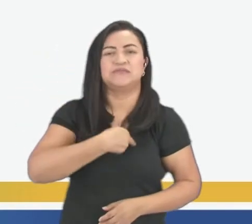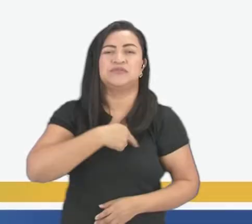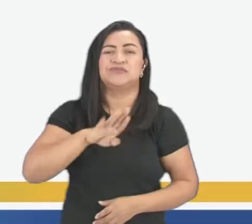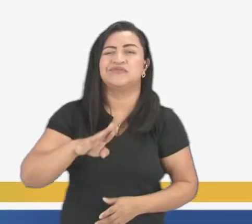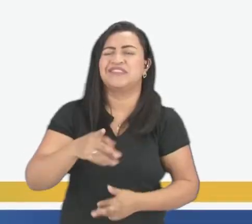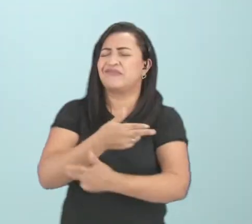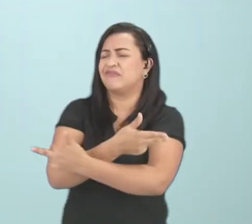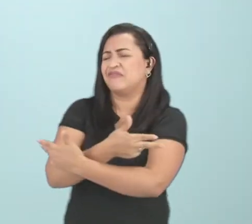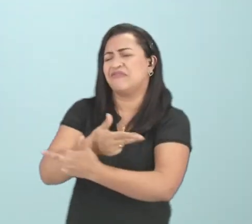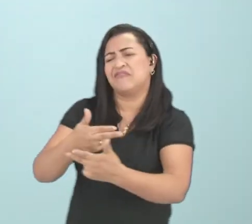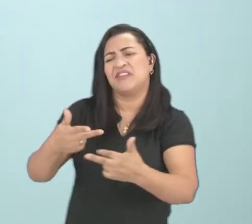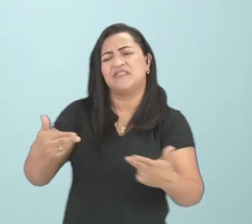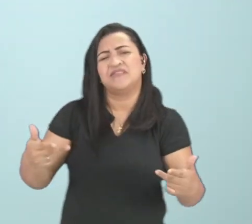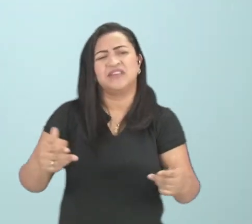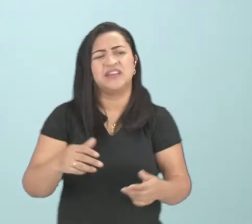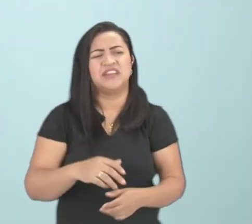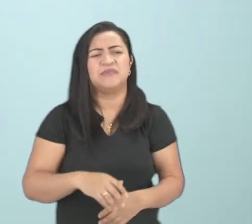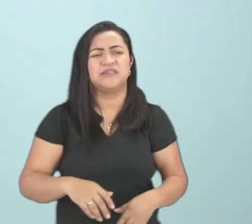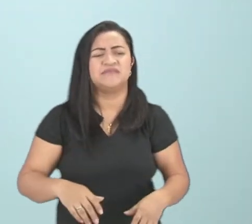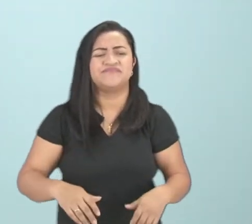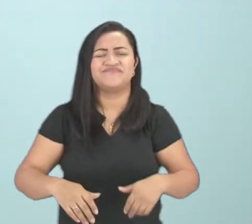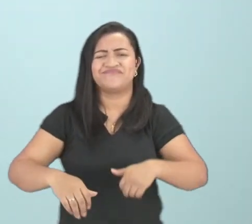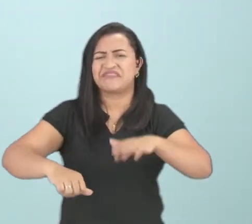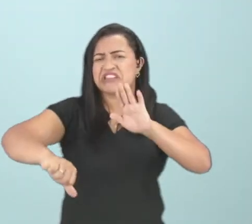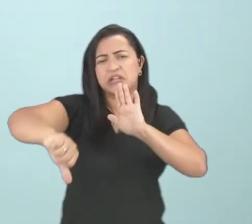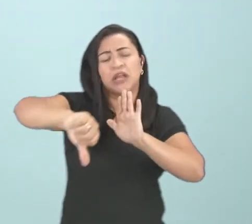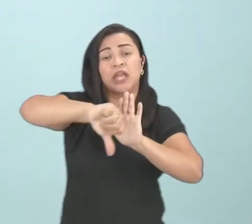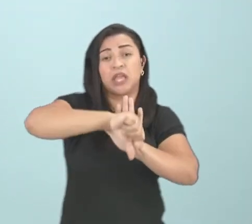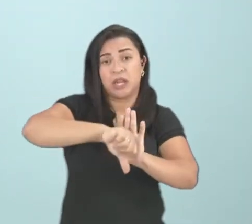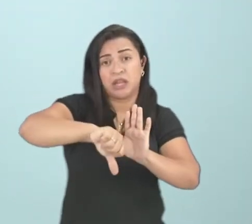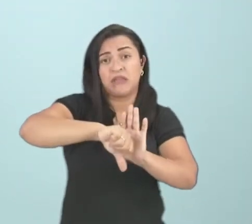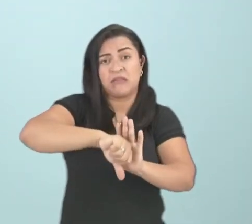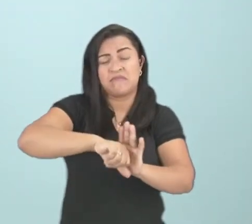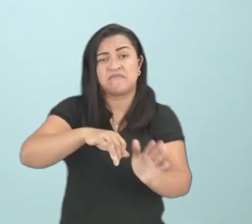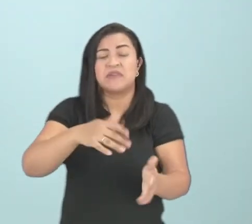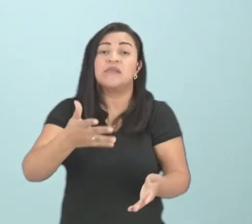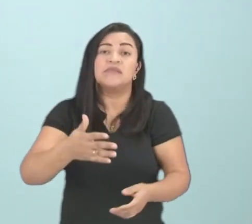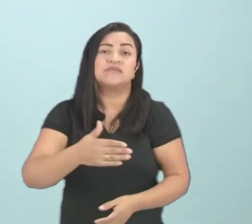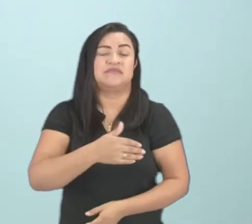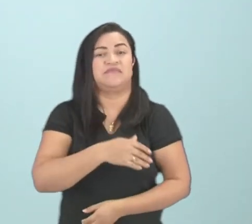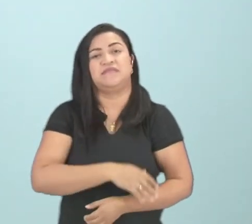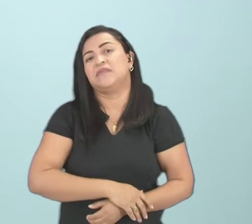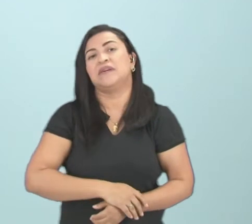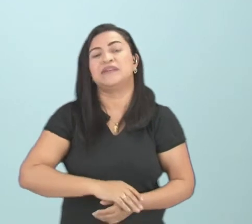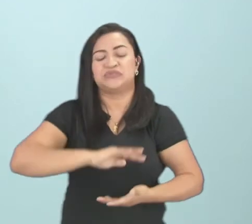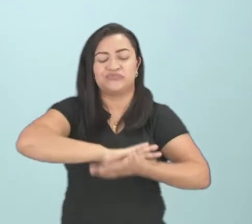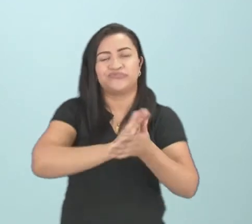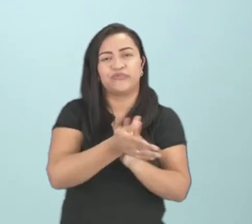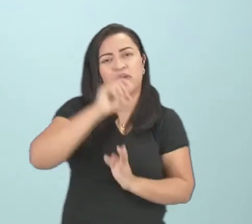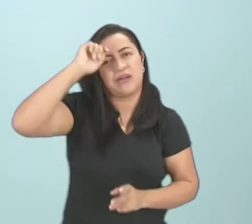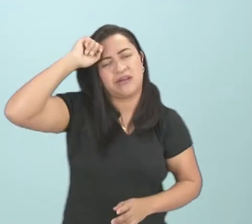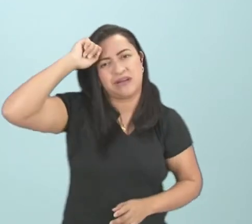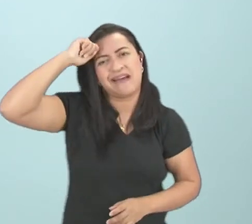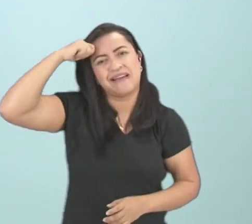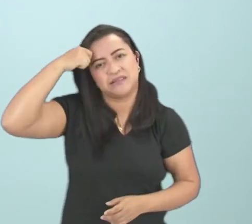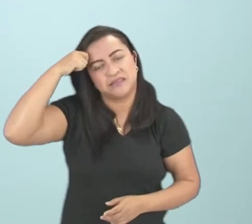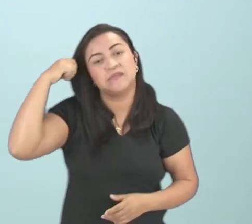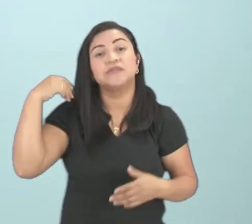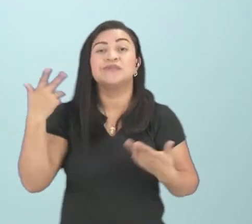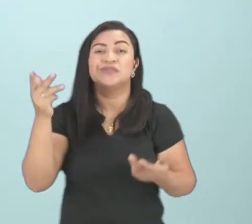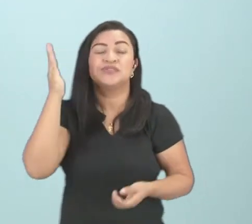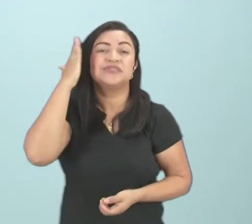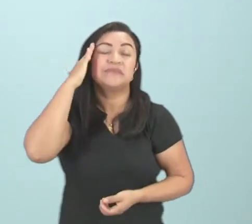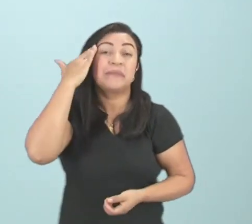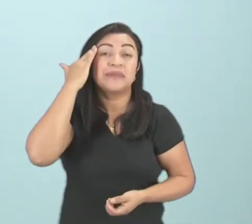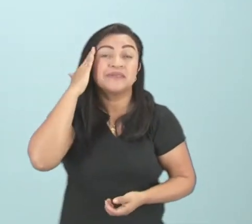crime praticado quando se faz o racismo. Então nós temos que entender que as pessoas de cores,